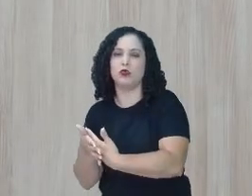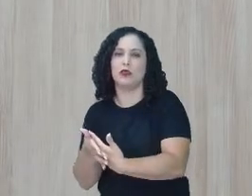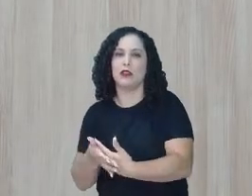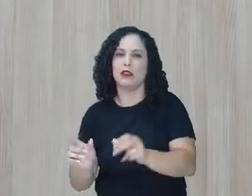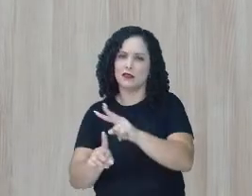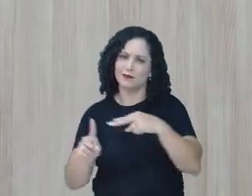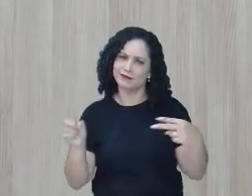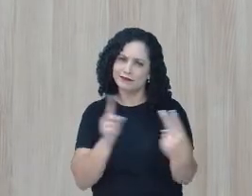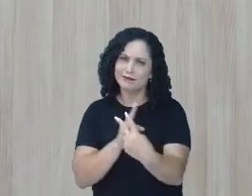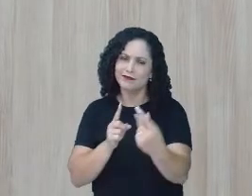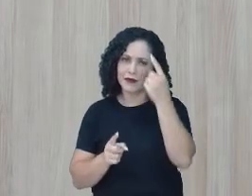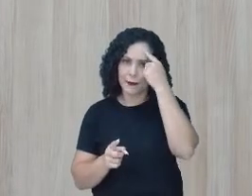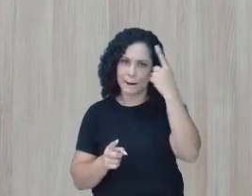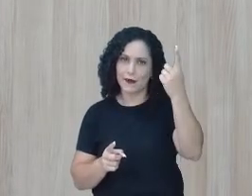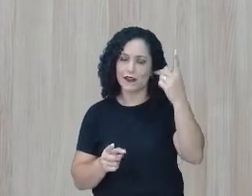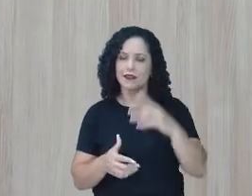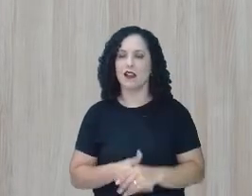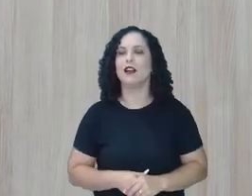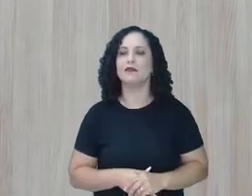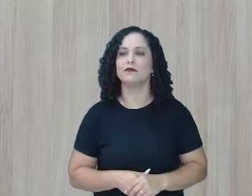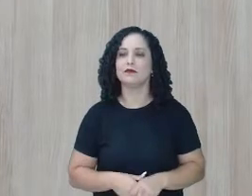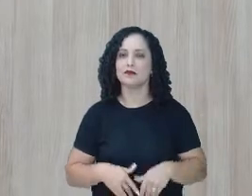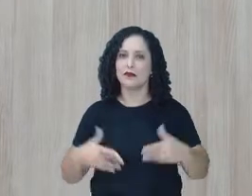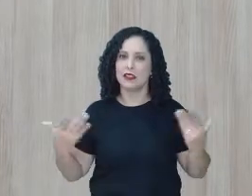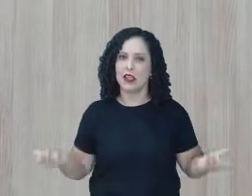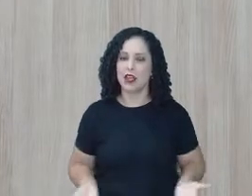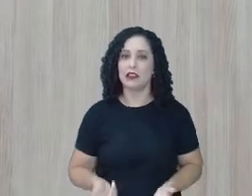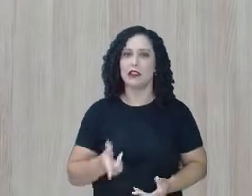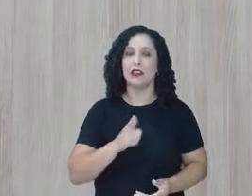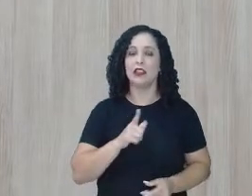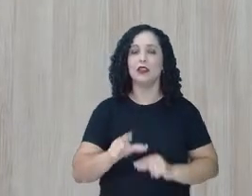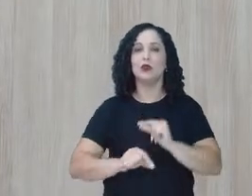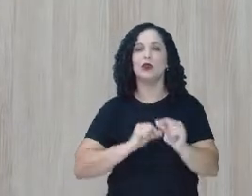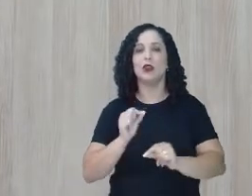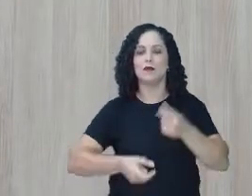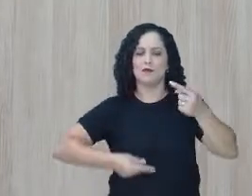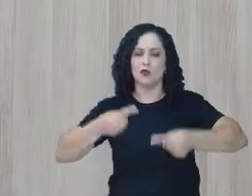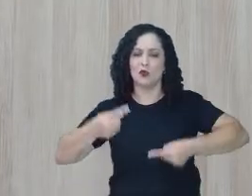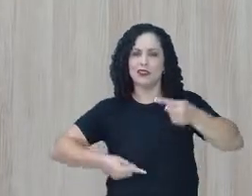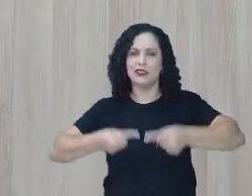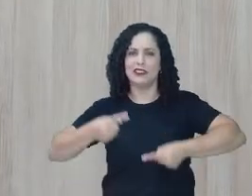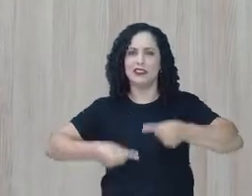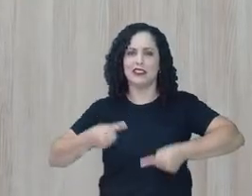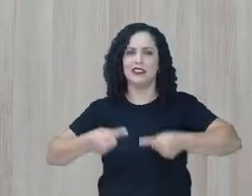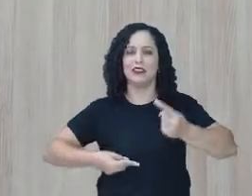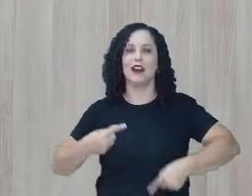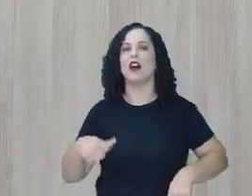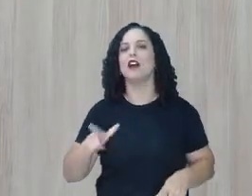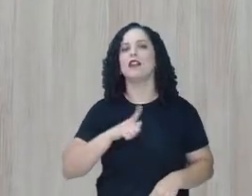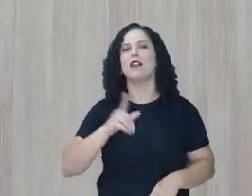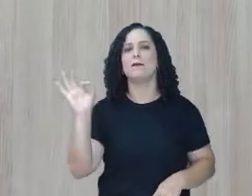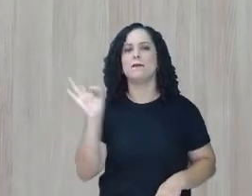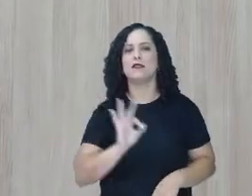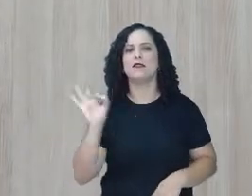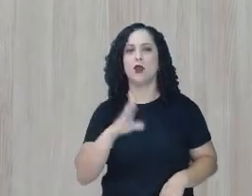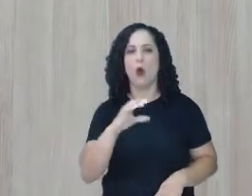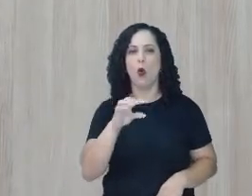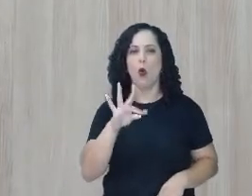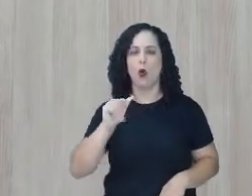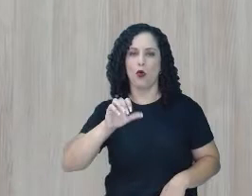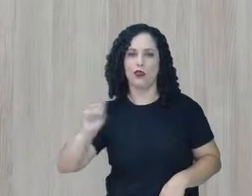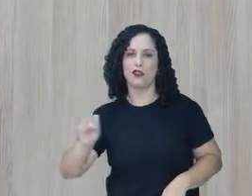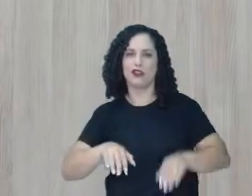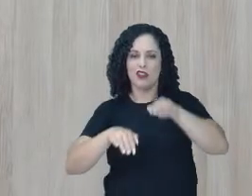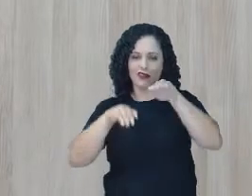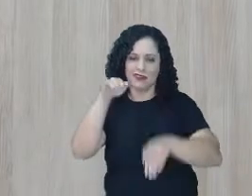pensamos após a abolição. E aí, gente, nesse sentido entra de tudo, né? De política de cotas, a questão de violência policial, a